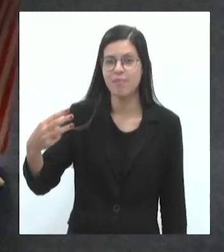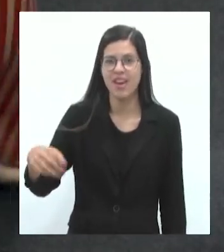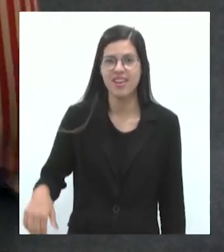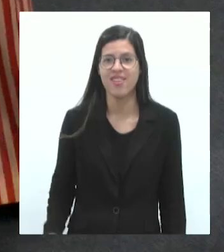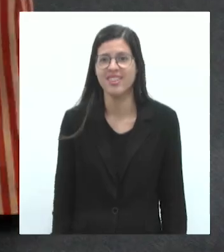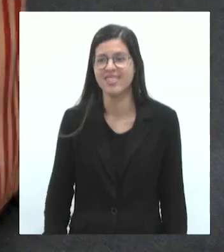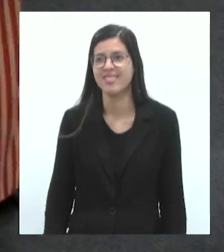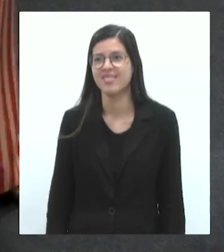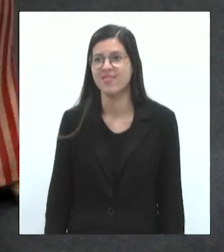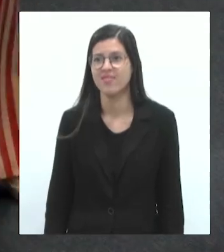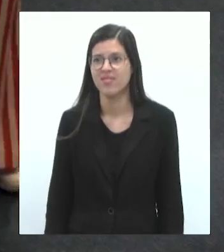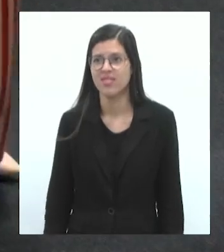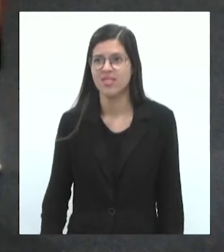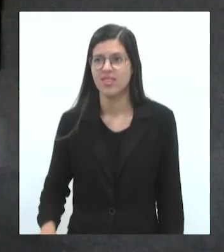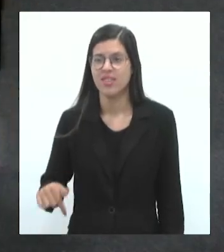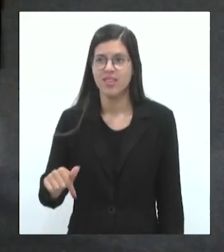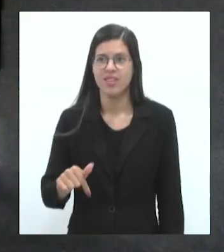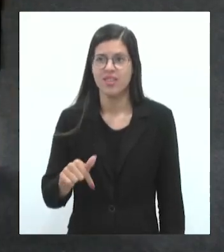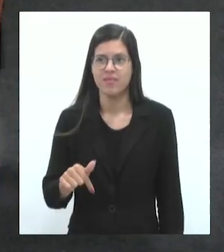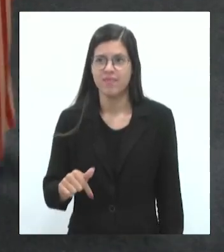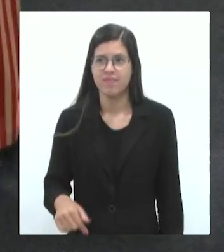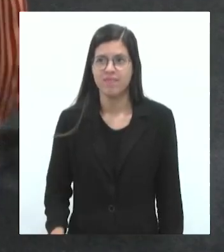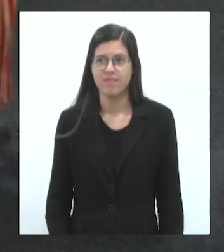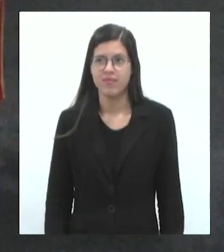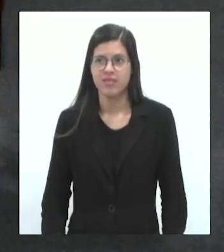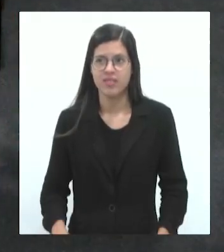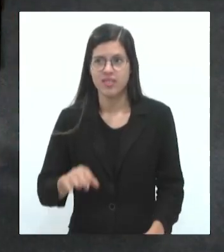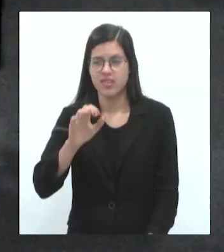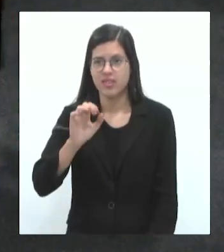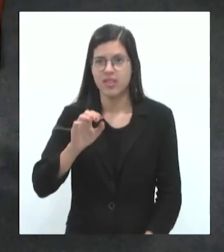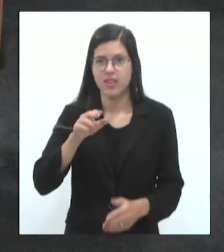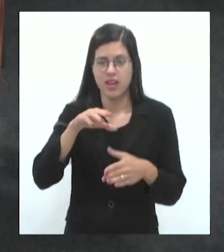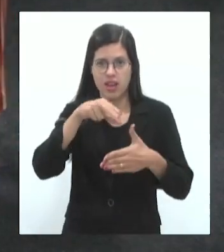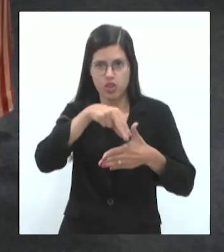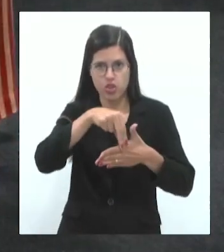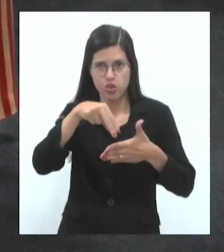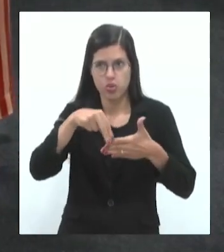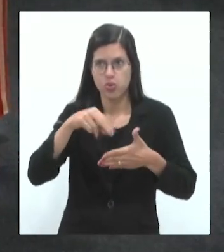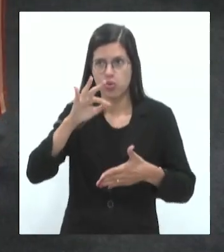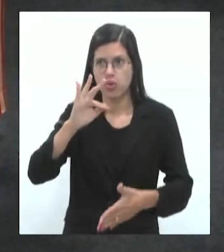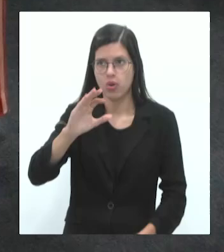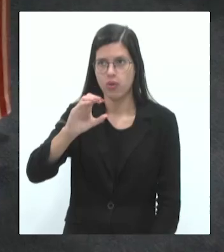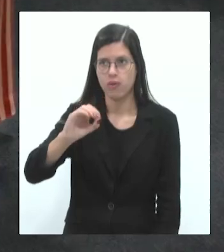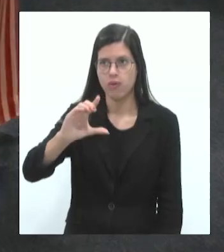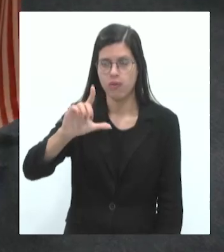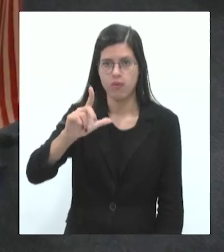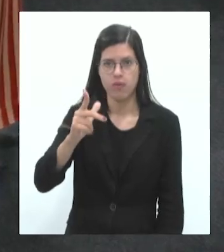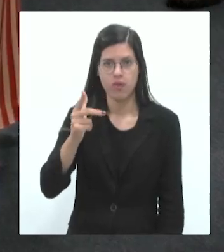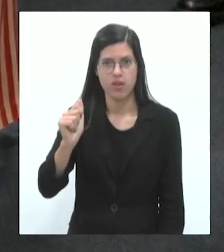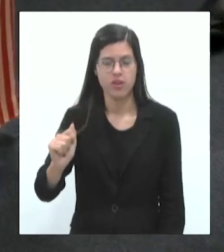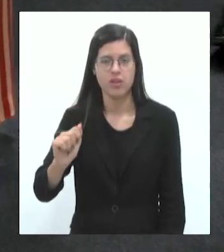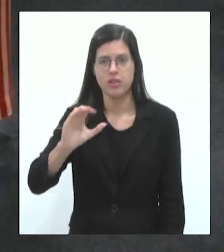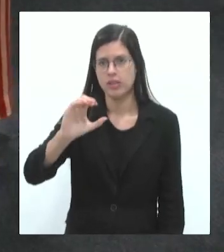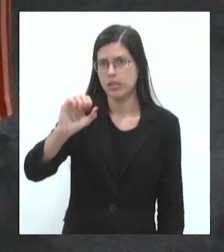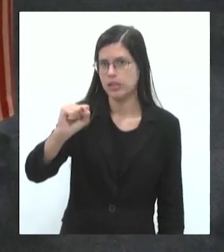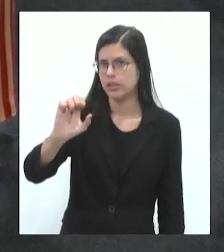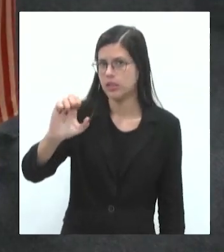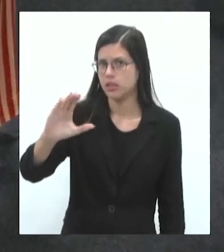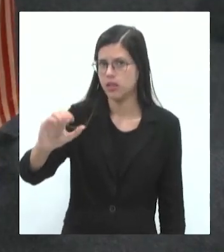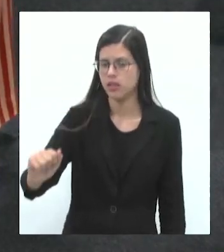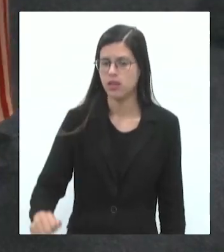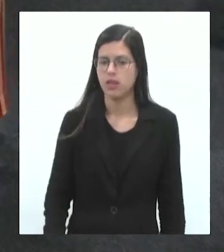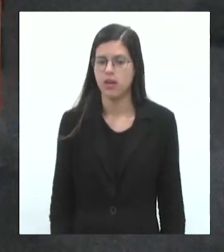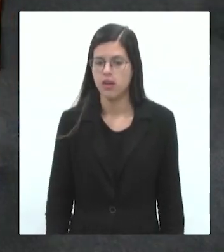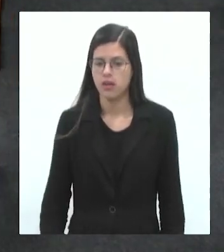patrimônio histórico e cultural, livraria, editora Folha Seca. Por que isso? Por que eu chamo a atenção disso? Eu sou daqueles